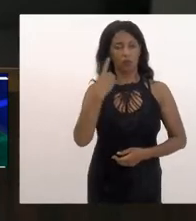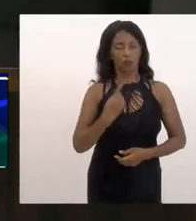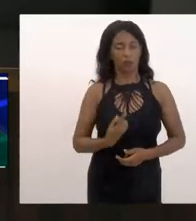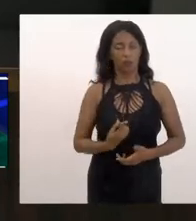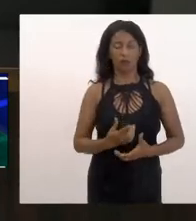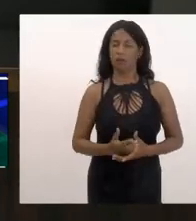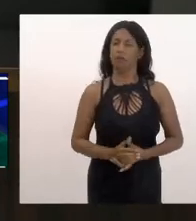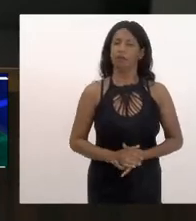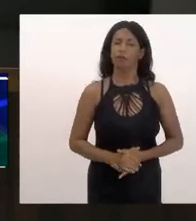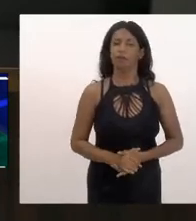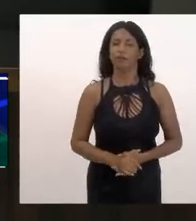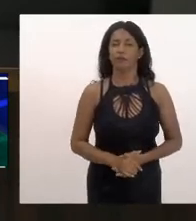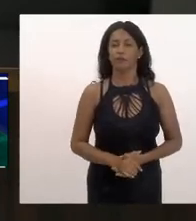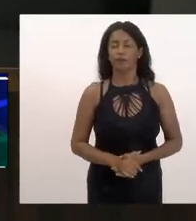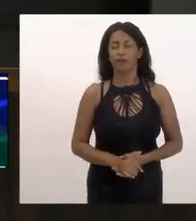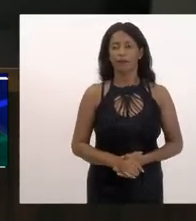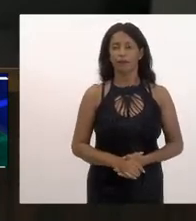Monteiro.